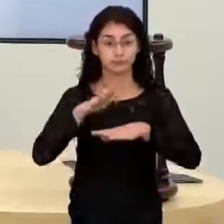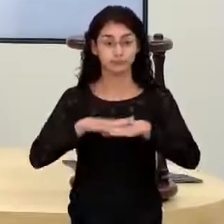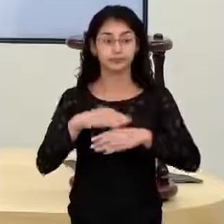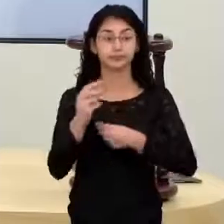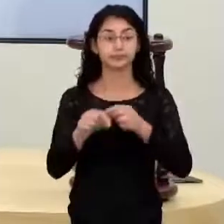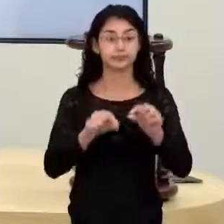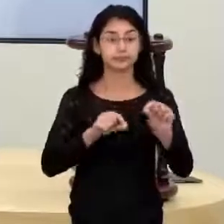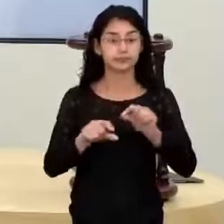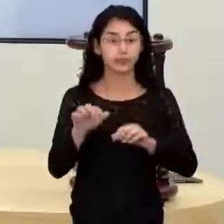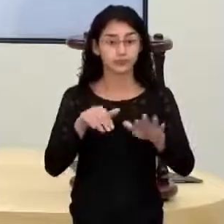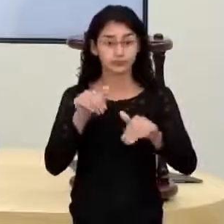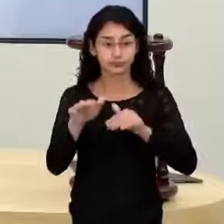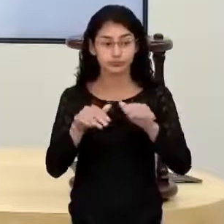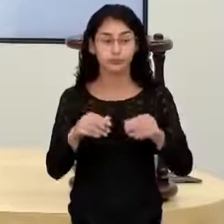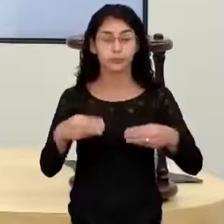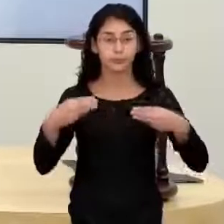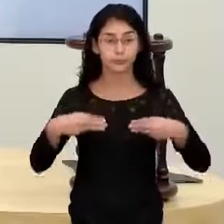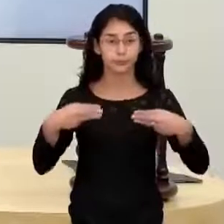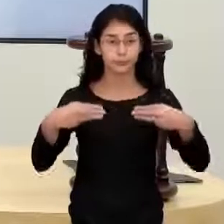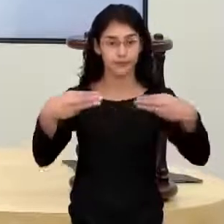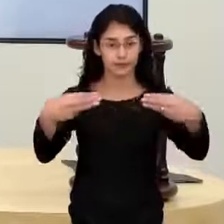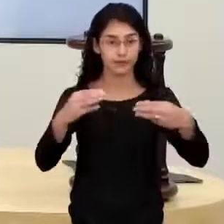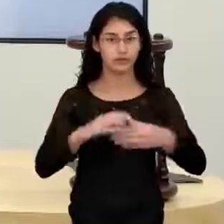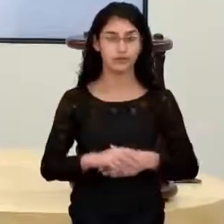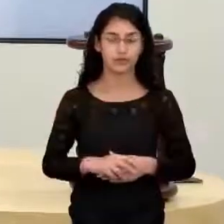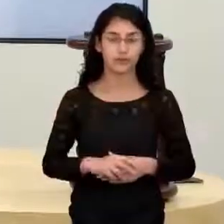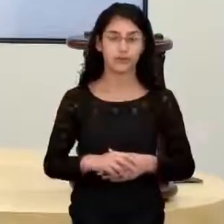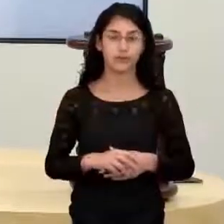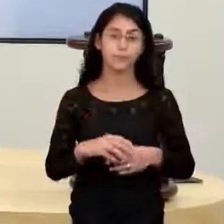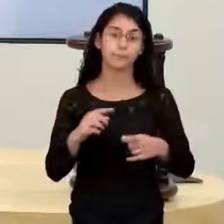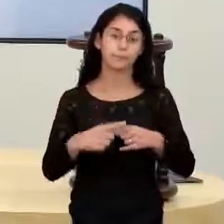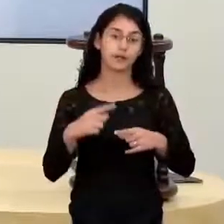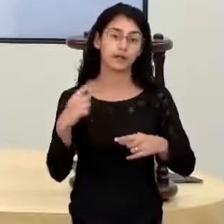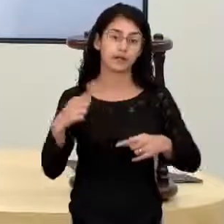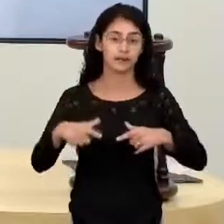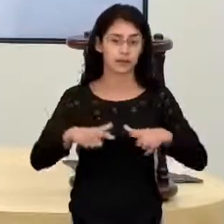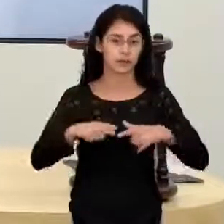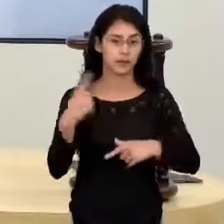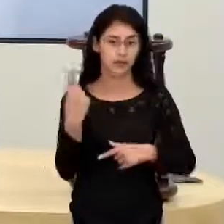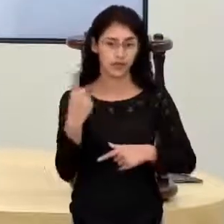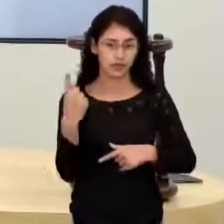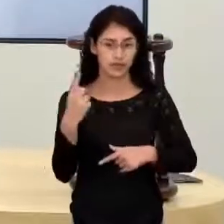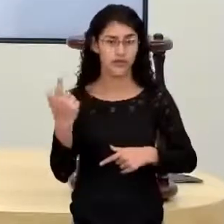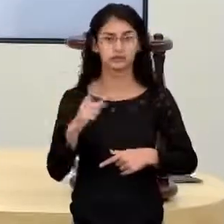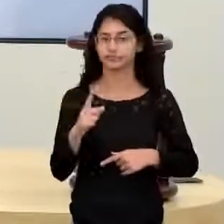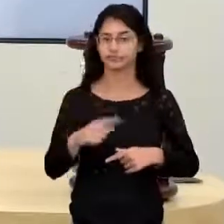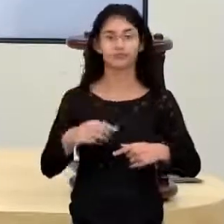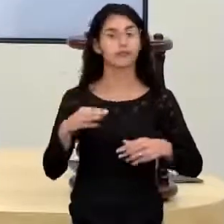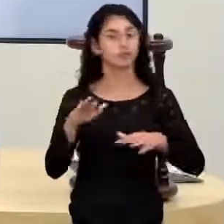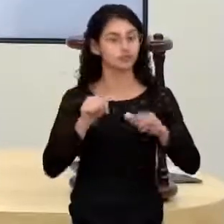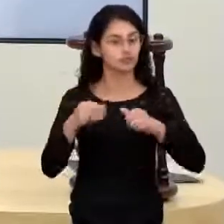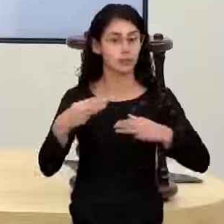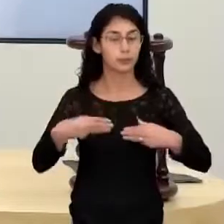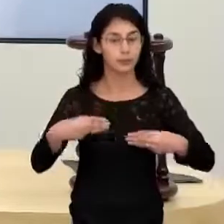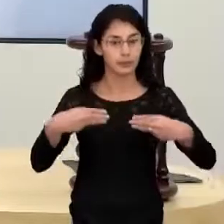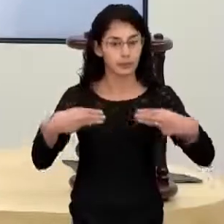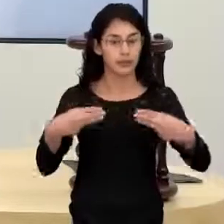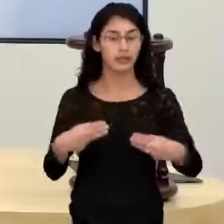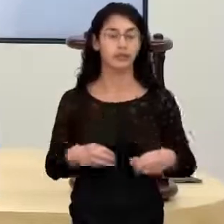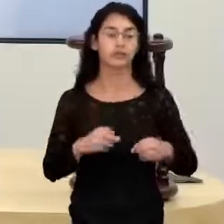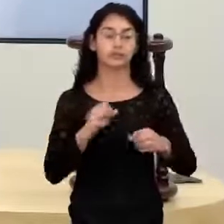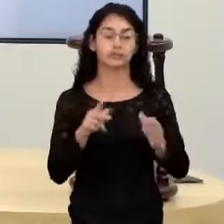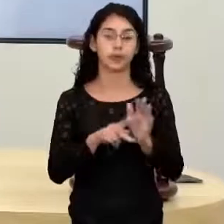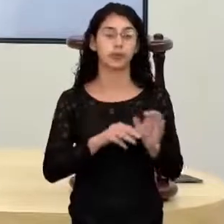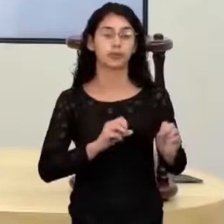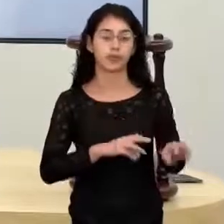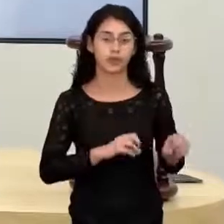convocar ministros, porque ele não vai trabalhar sozinho, então ele convoca ministros. Então ele convoca ministro da